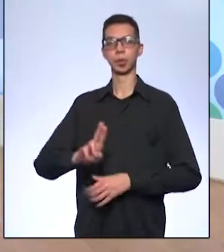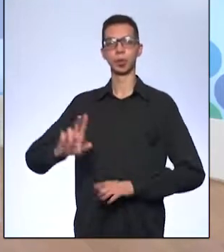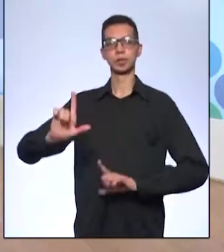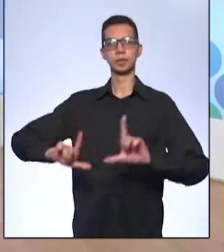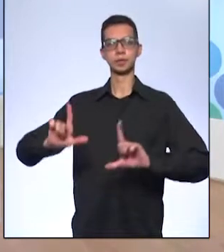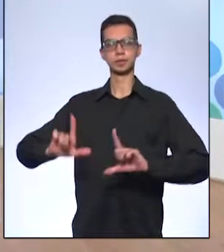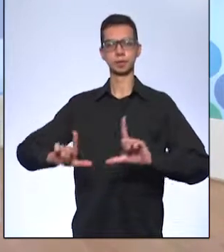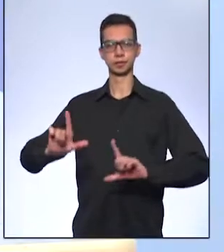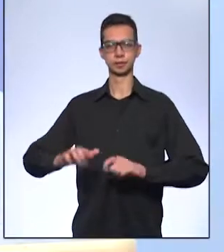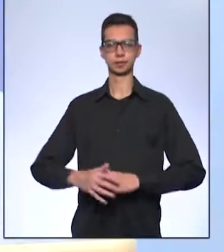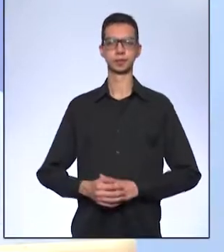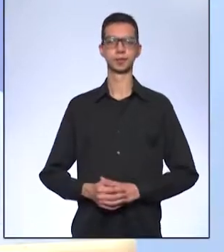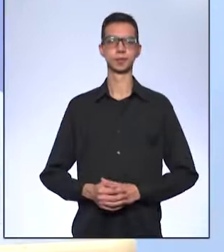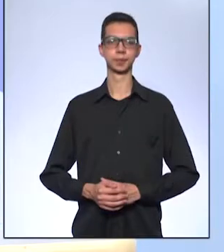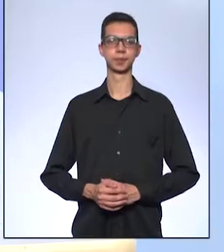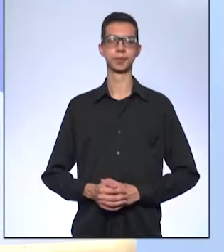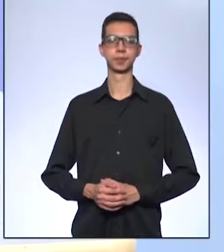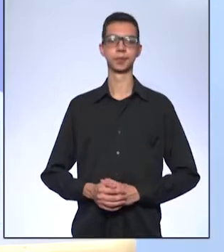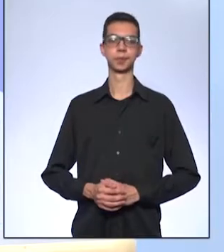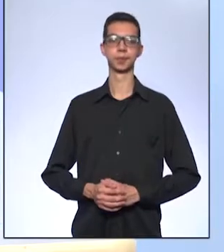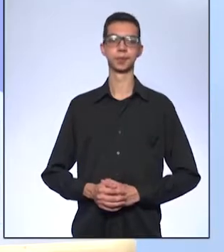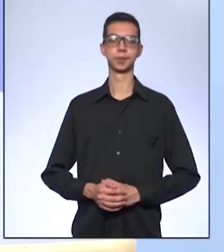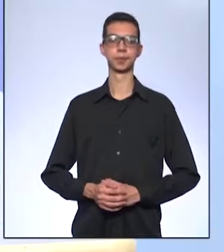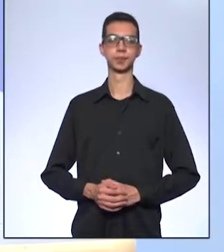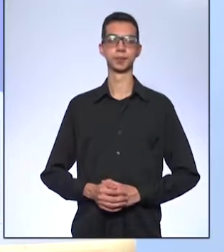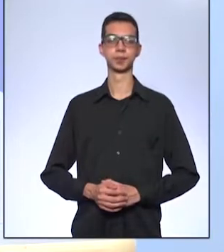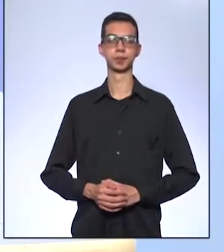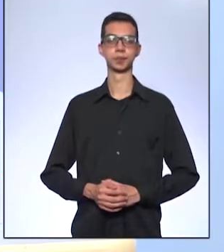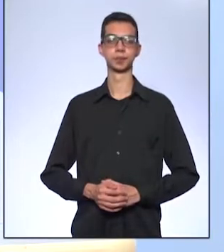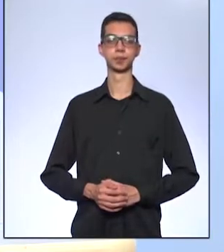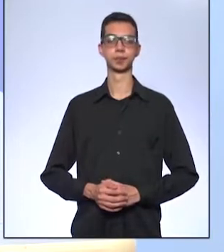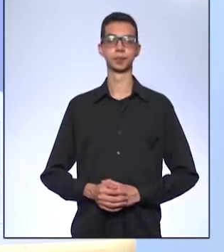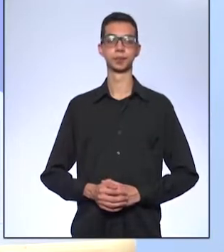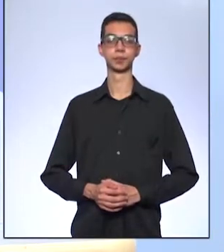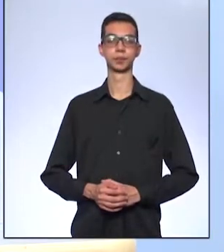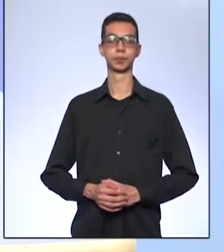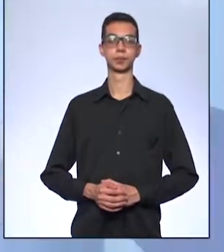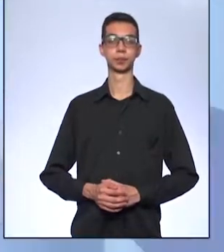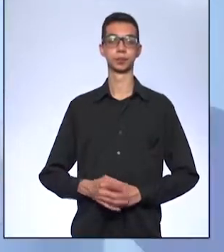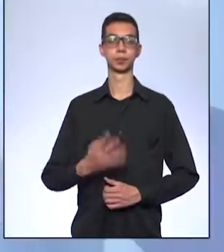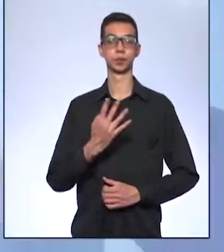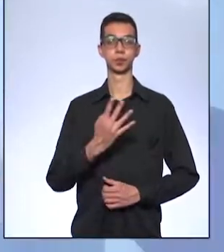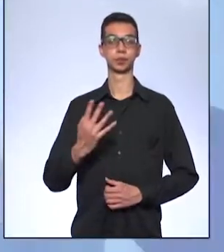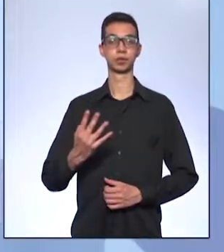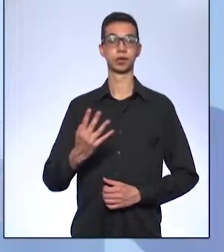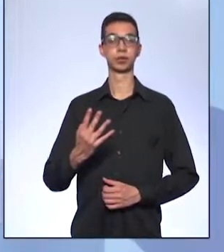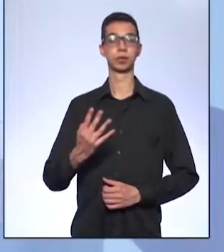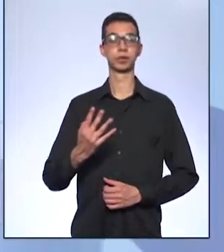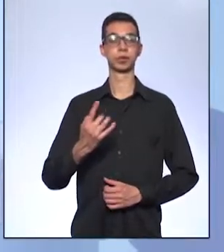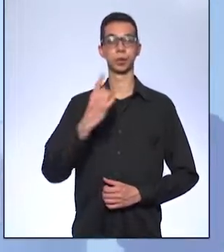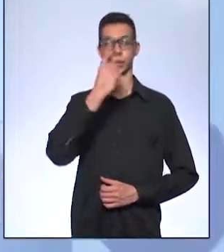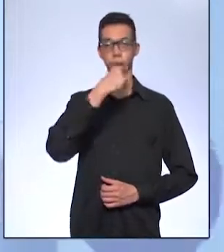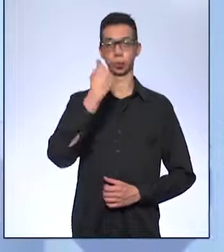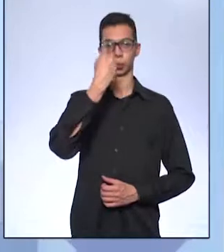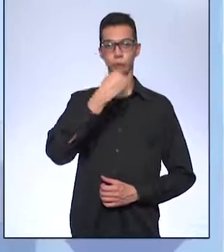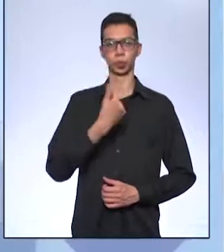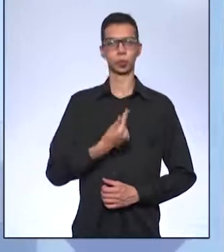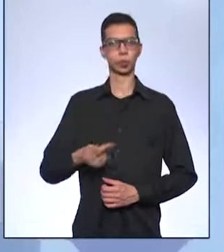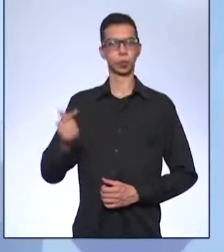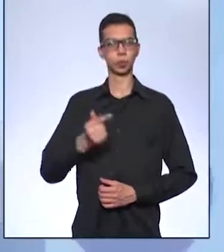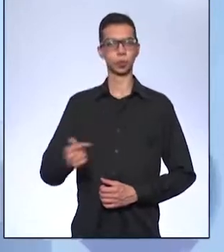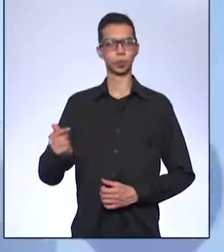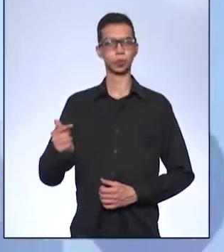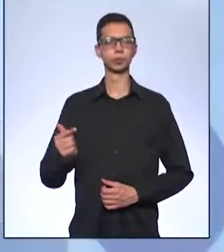about 44 hours a week. Muito tempo, hein? Exatamente, ó, a gente tem que começar a pensar aí quanto tempo que a gente passa ligado aí